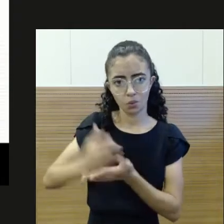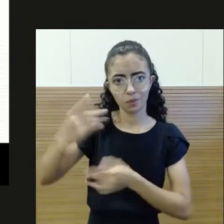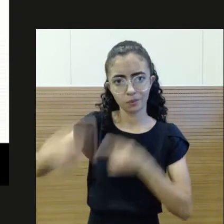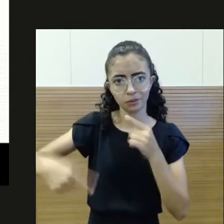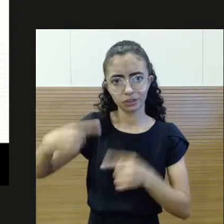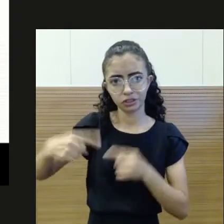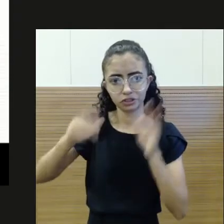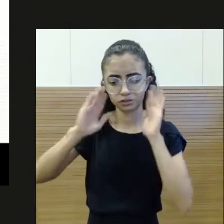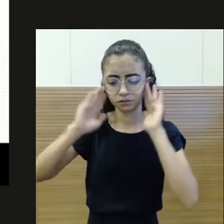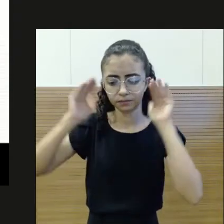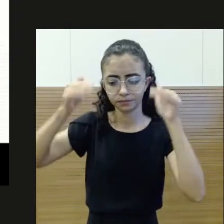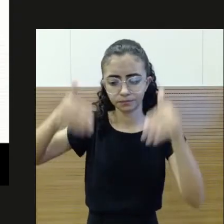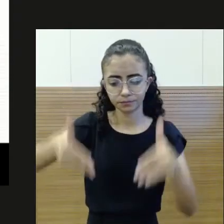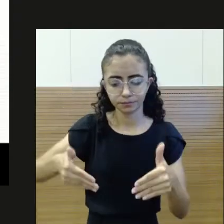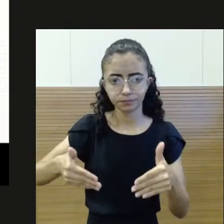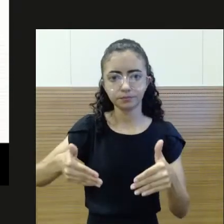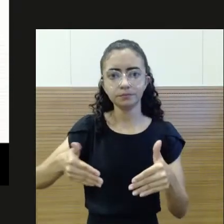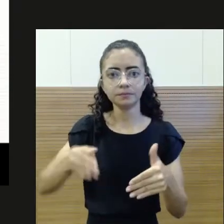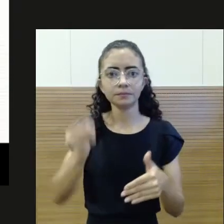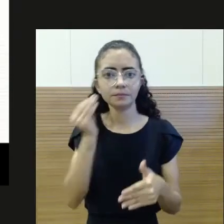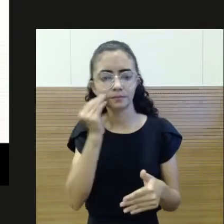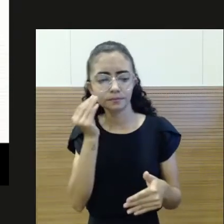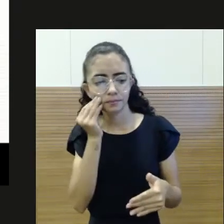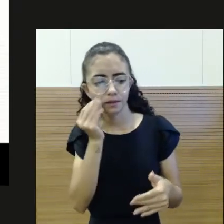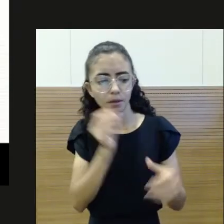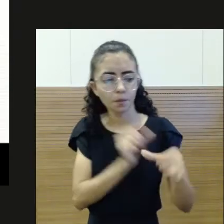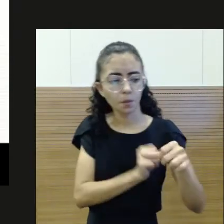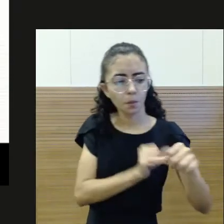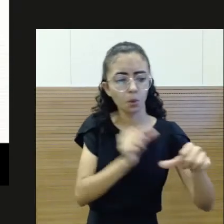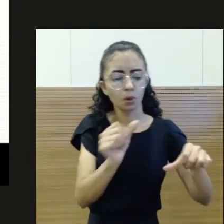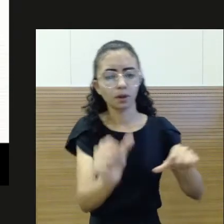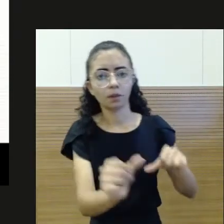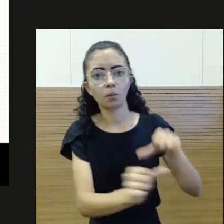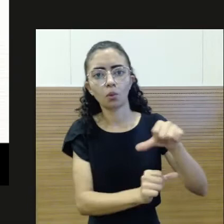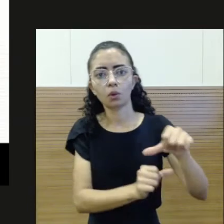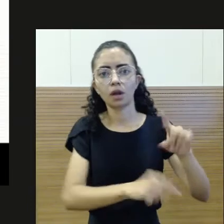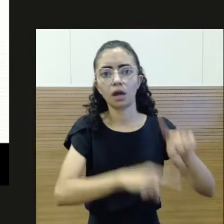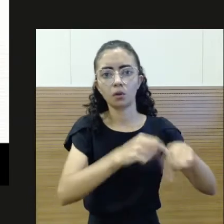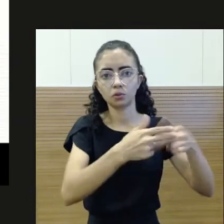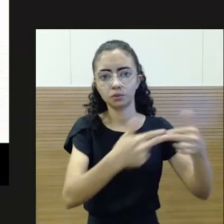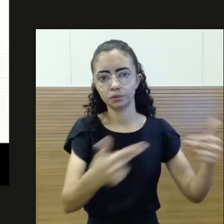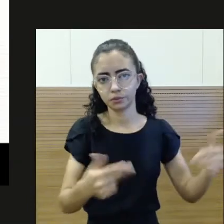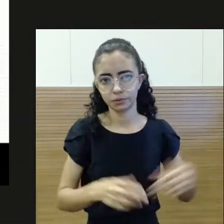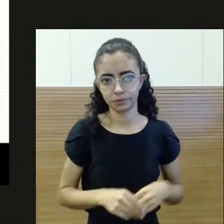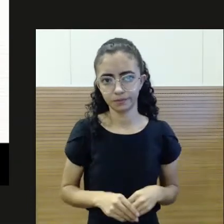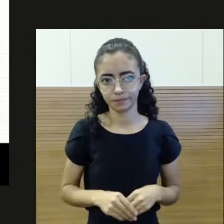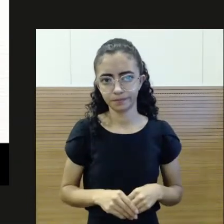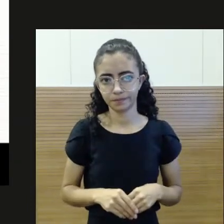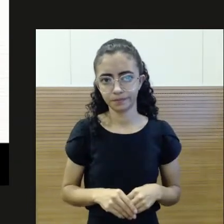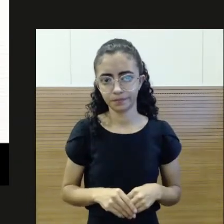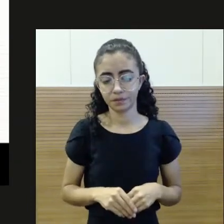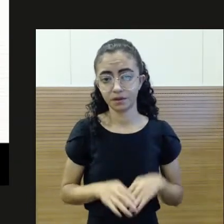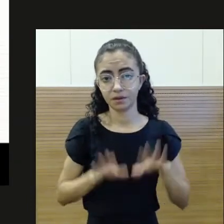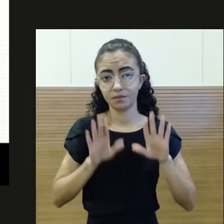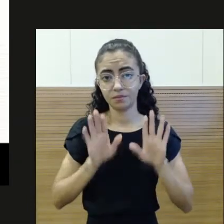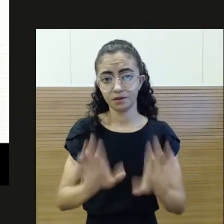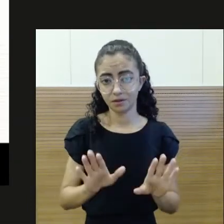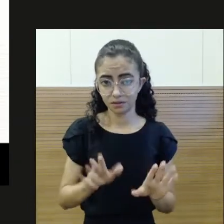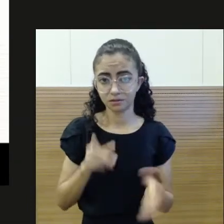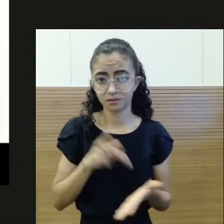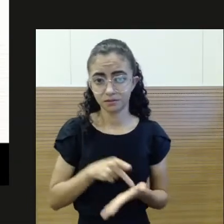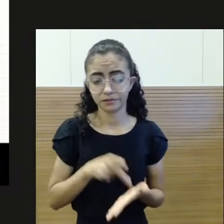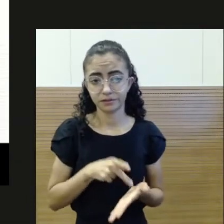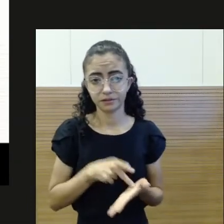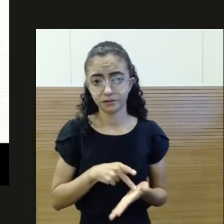em tentar reformular esses produtos, né? E no fim das contas a gente vai ver que, além dos